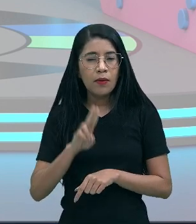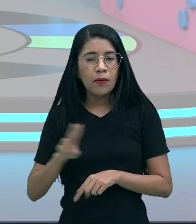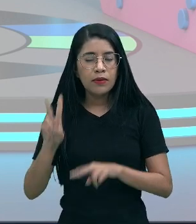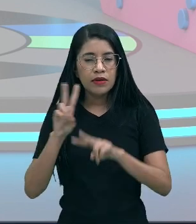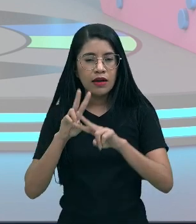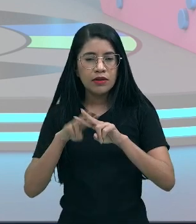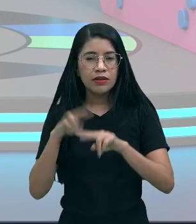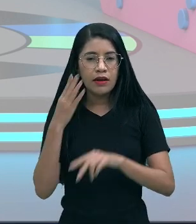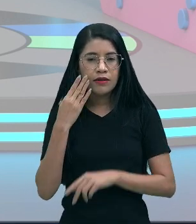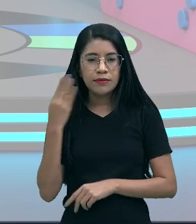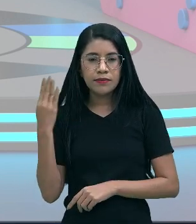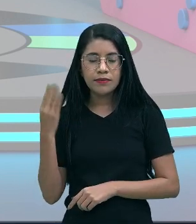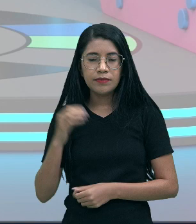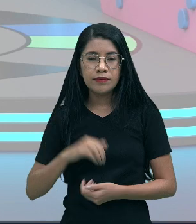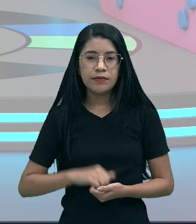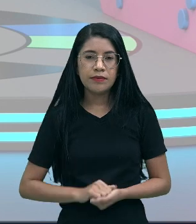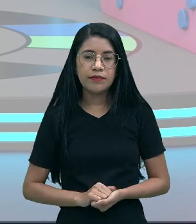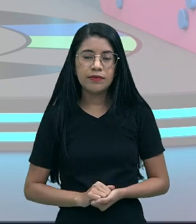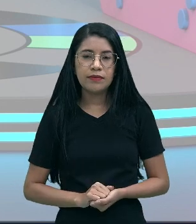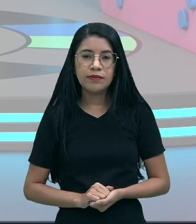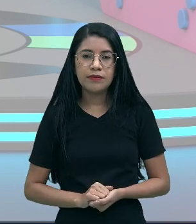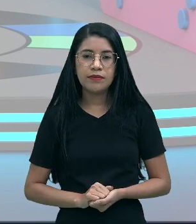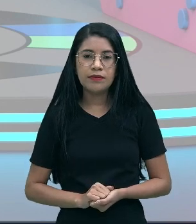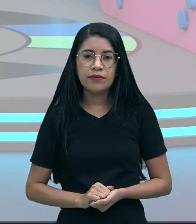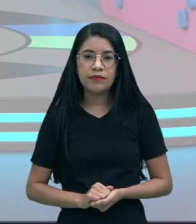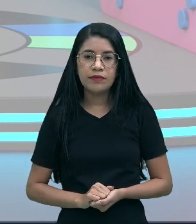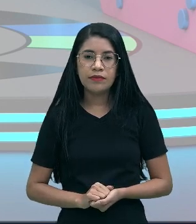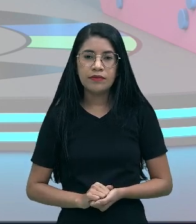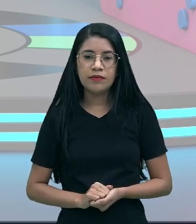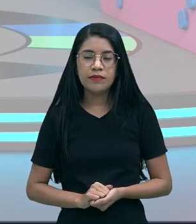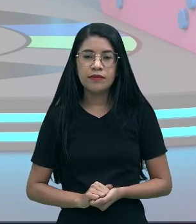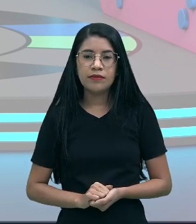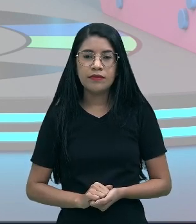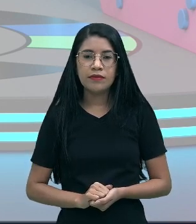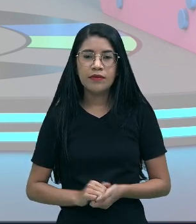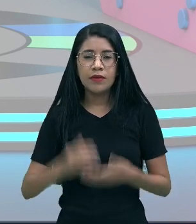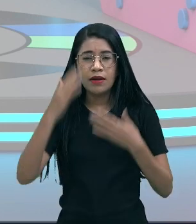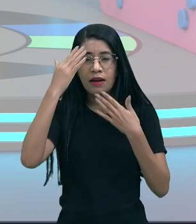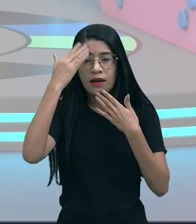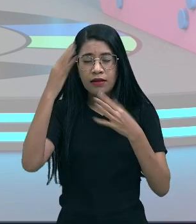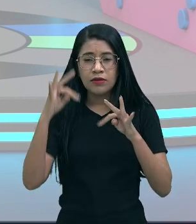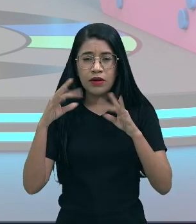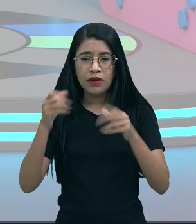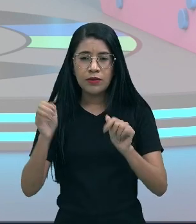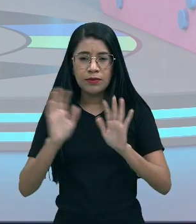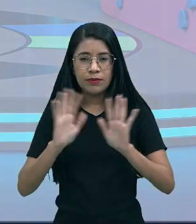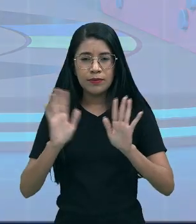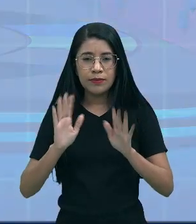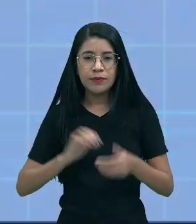na hashtag Projeto Conquistar Seducam. É isso, pessoal. Agradeço a todos.